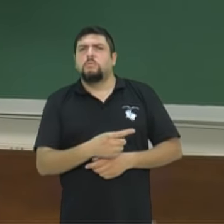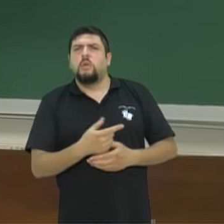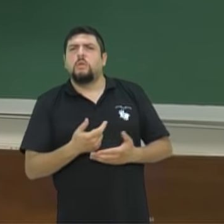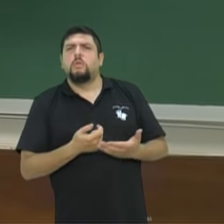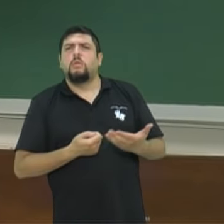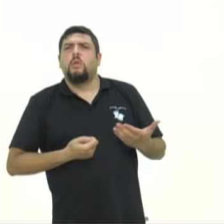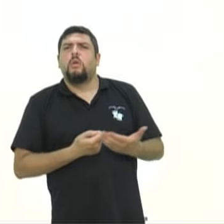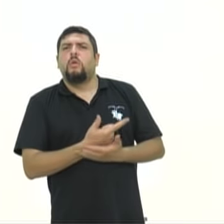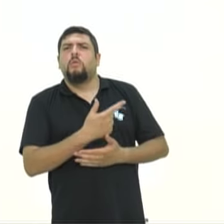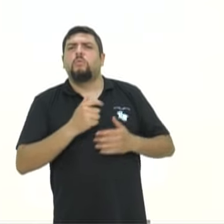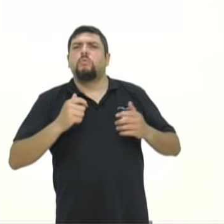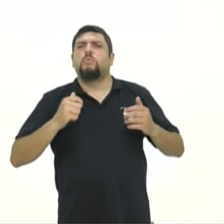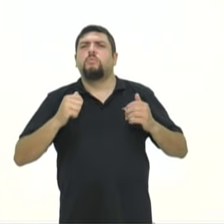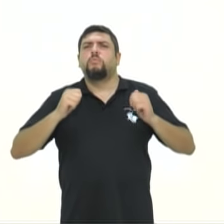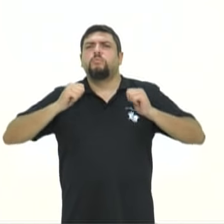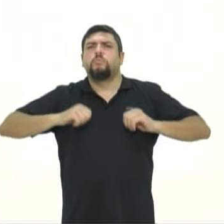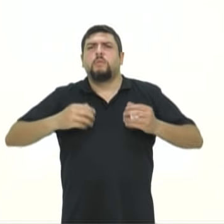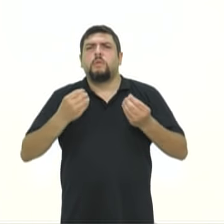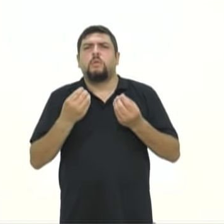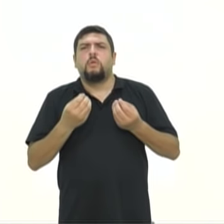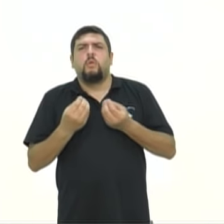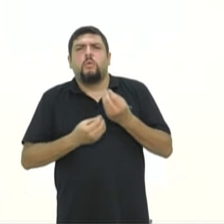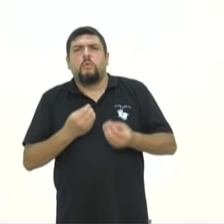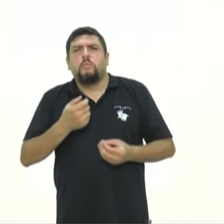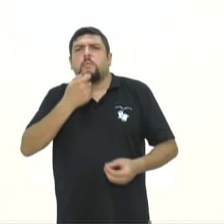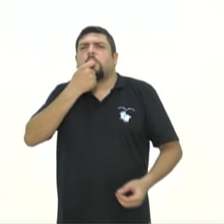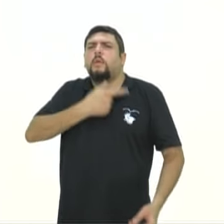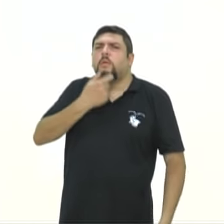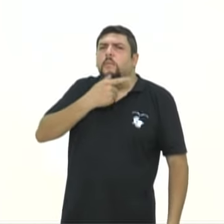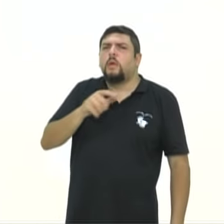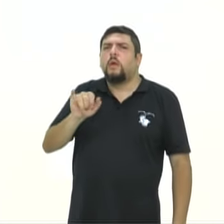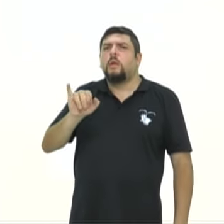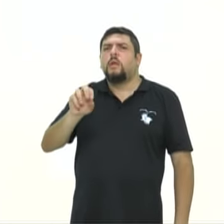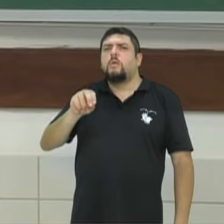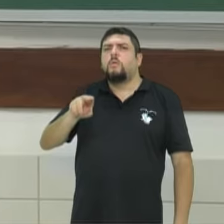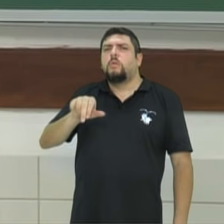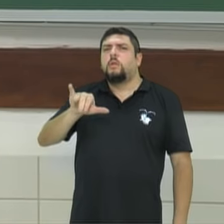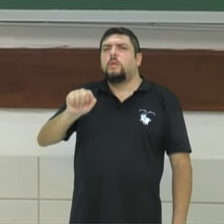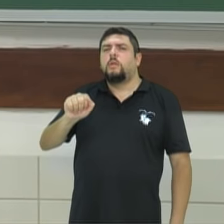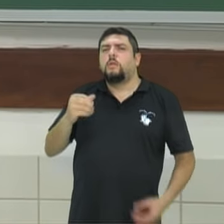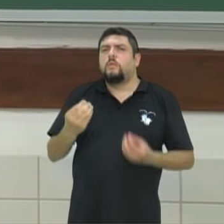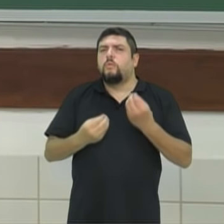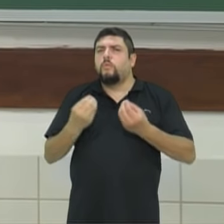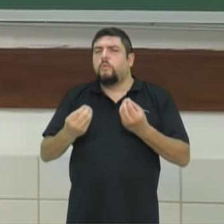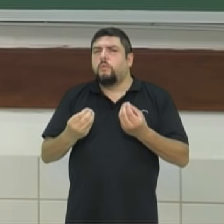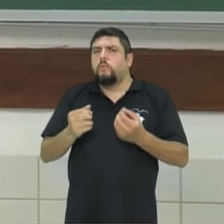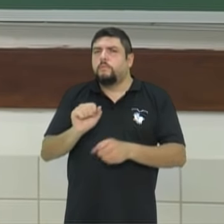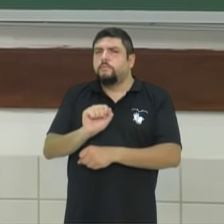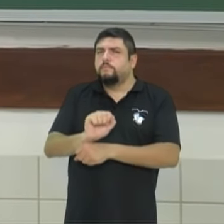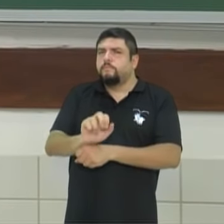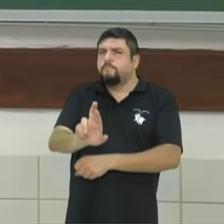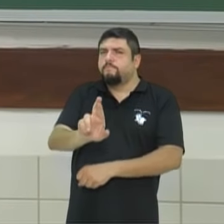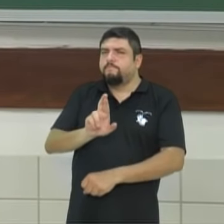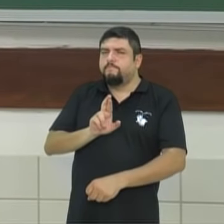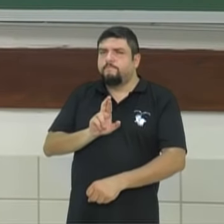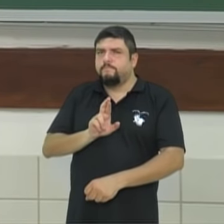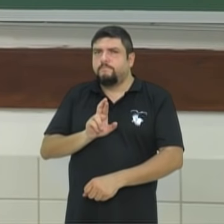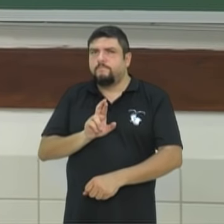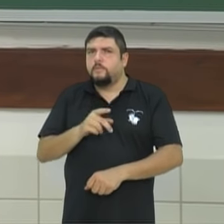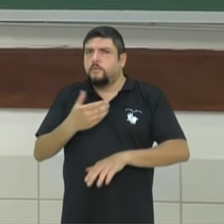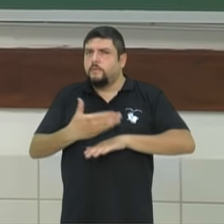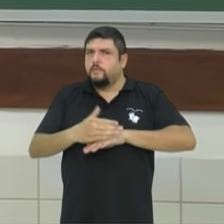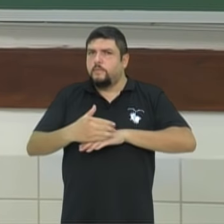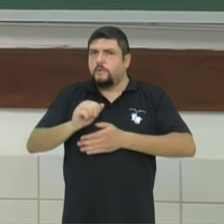explicar de que forma que se constitui a ironia e o humor presentes aí nessa tirinha, tá? Então, um tempo para fazerem aí a